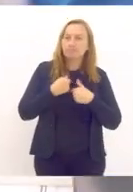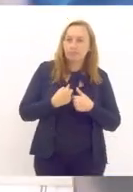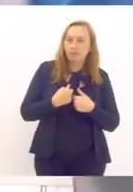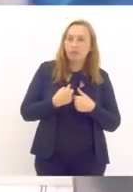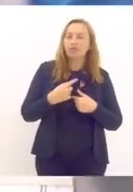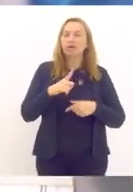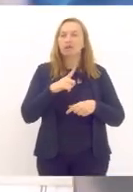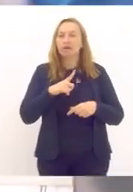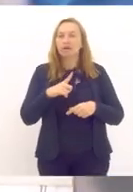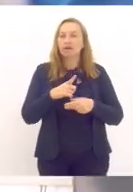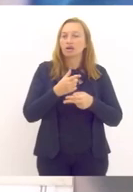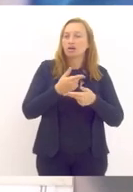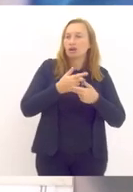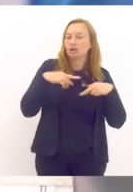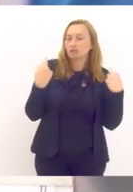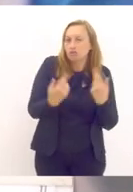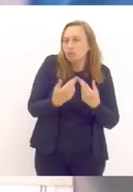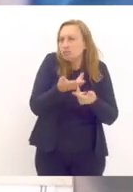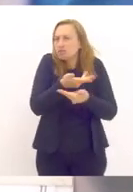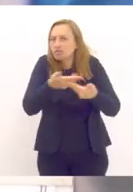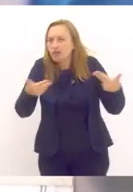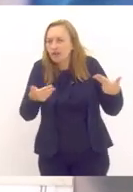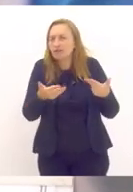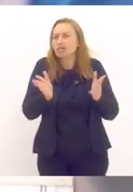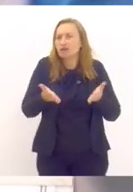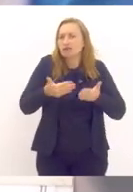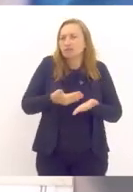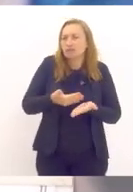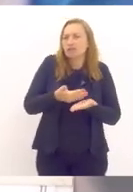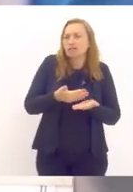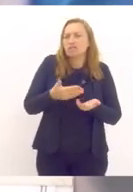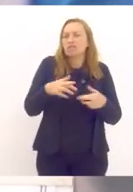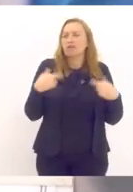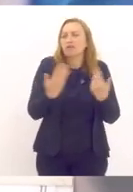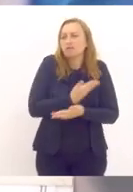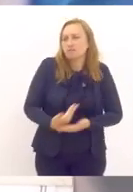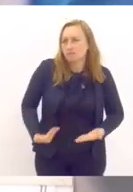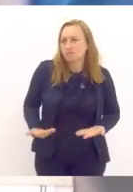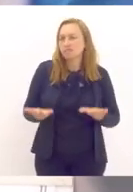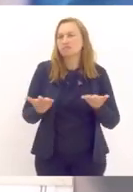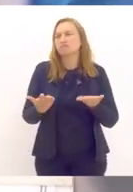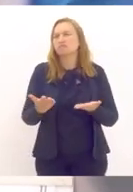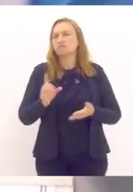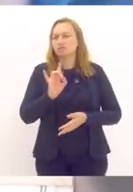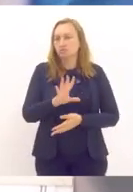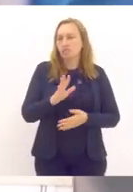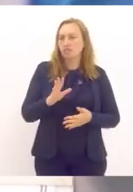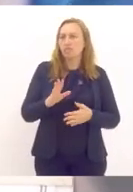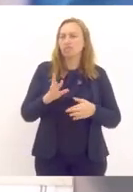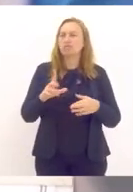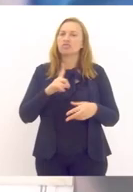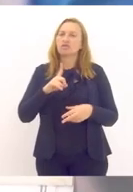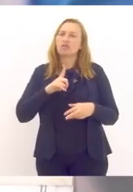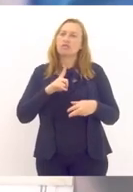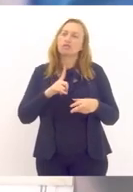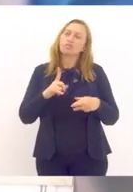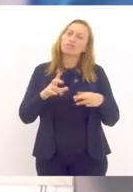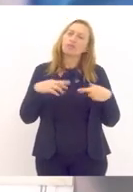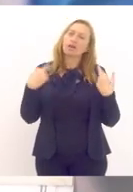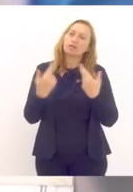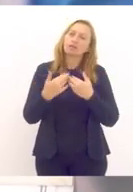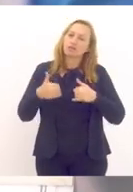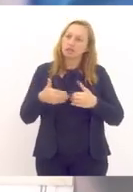reuniões ordinárias, a gente começou logo com uma audiência pública e só tivemos a reunião de instalação. E o